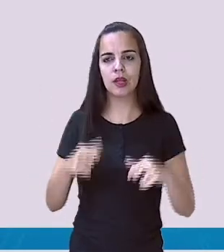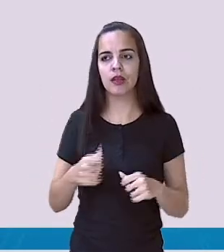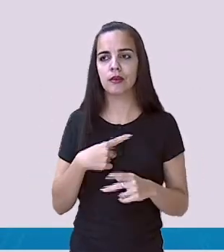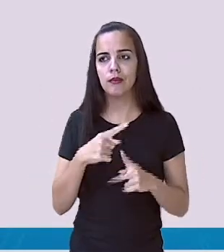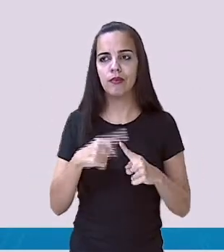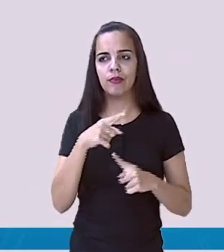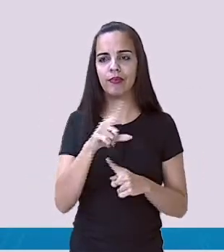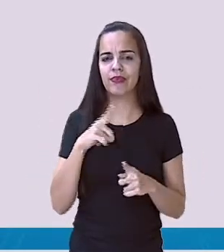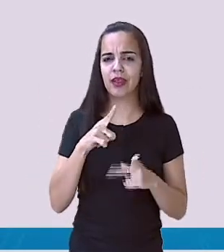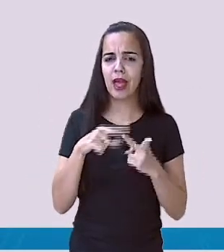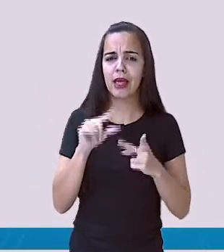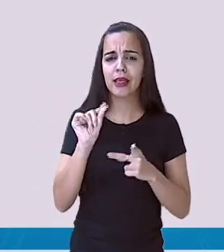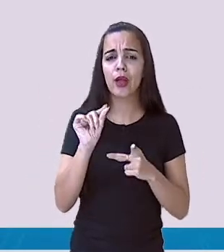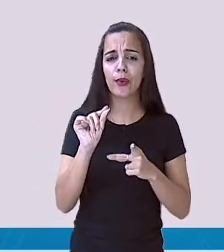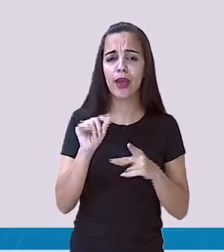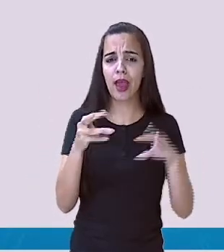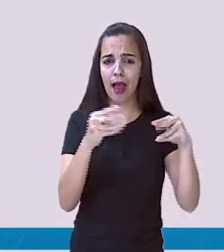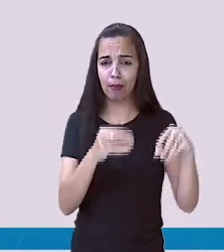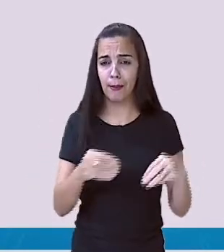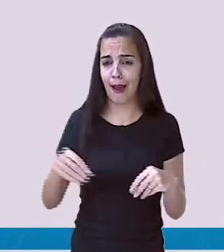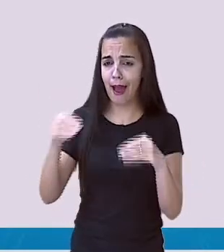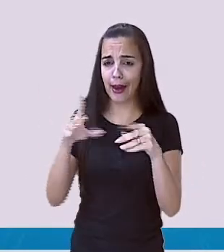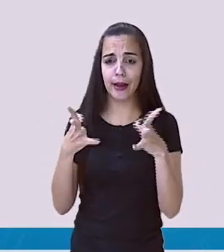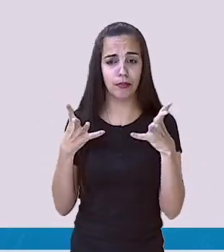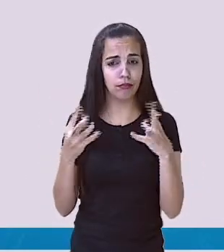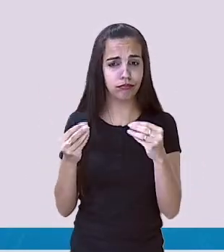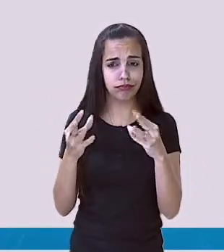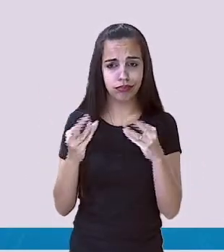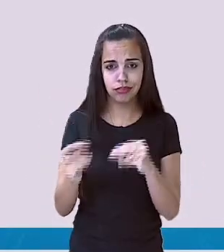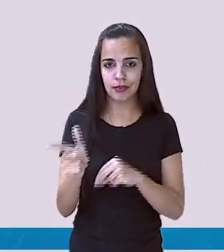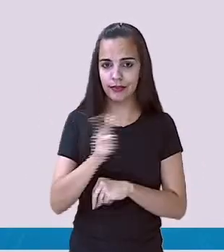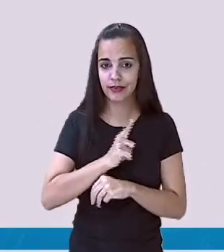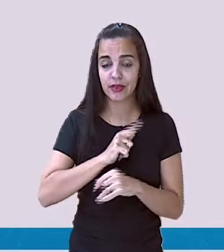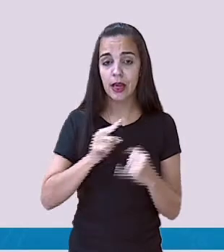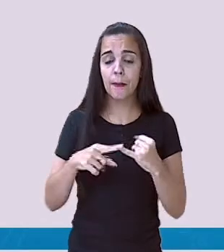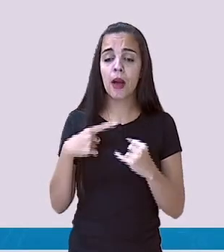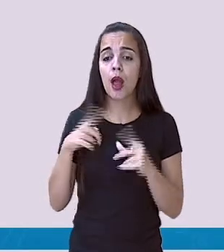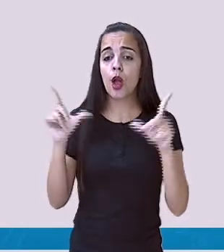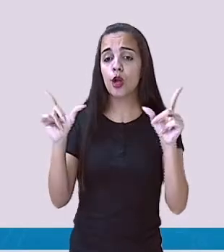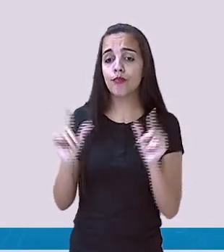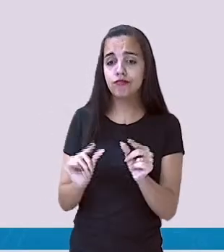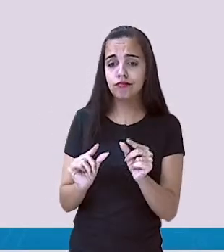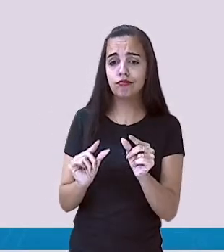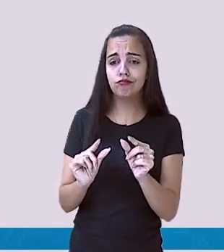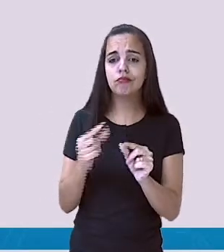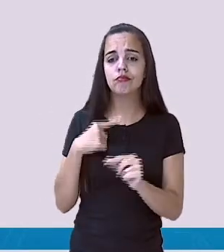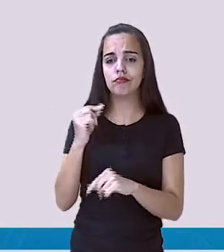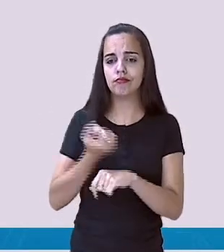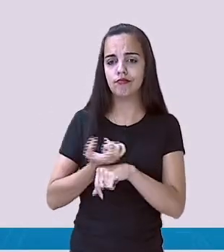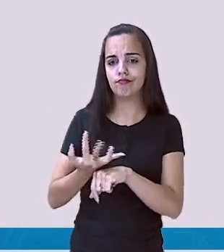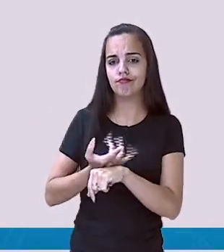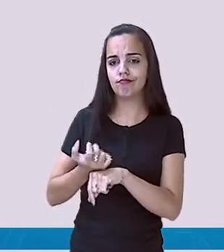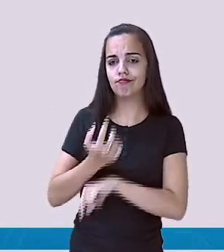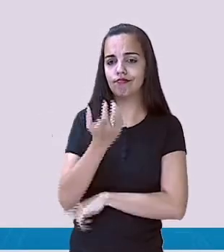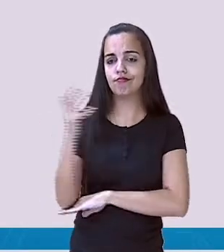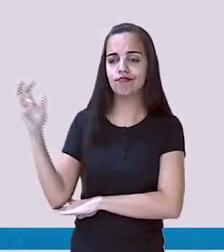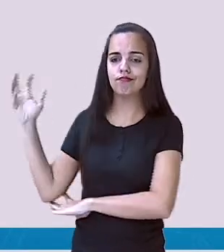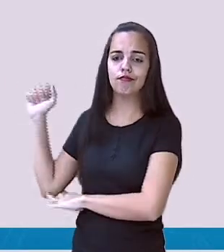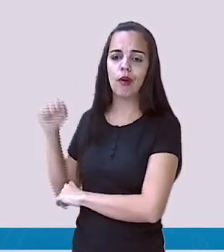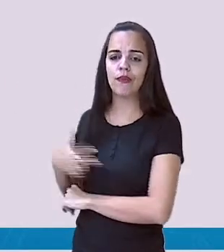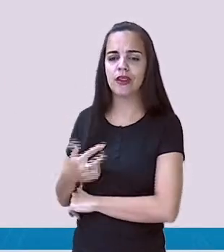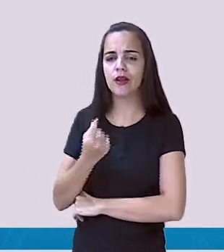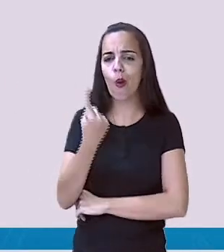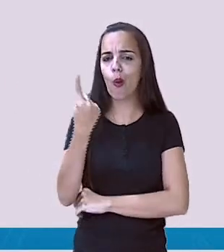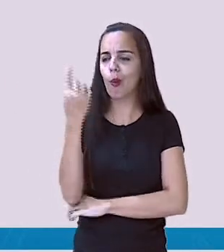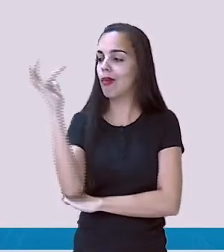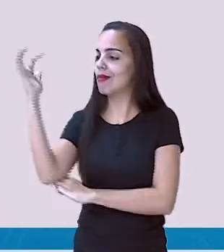tem pouca vegetação, quase nenhuma vegetação. Então, essas são características de paisagens de